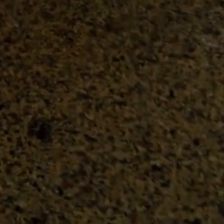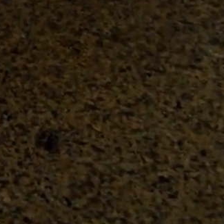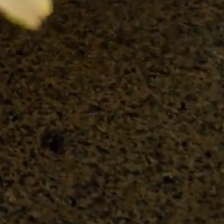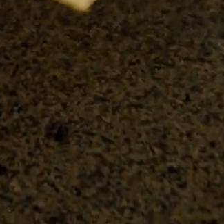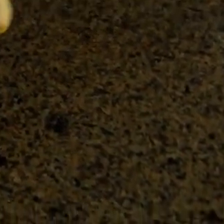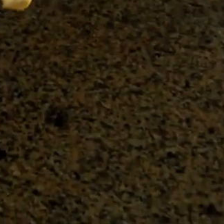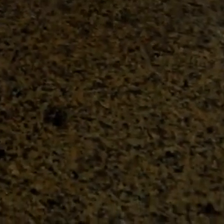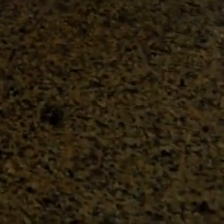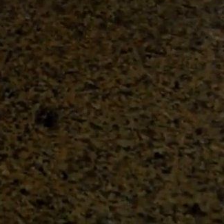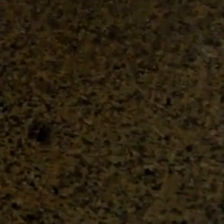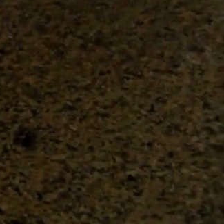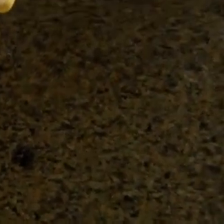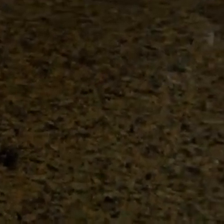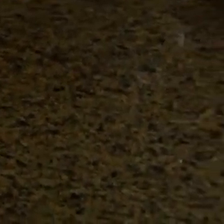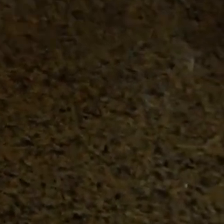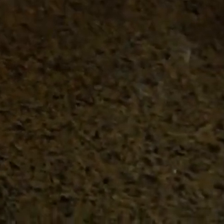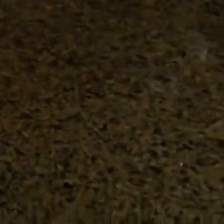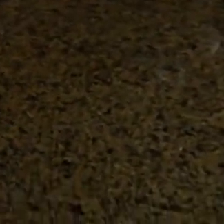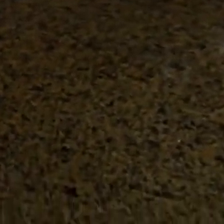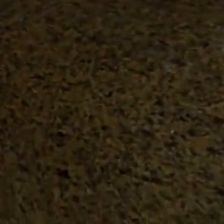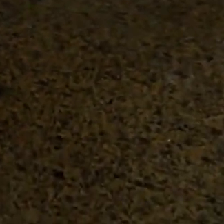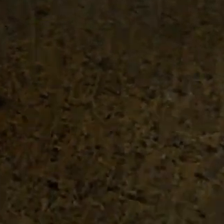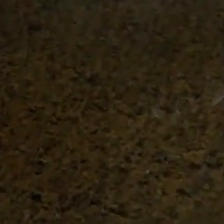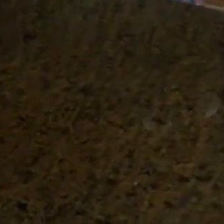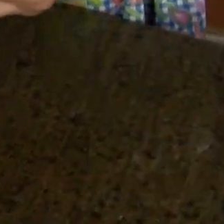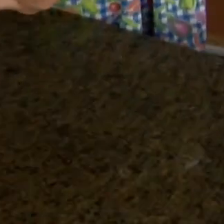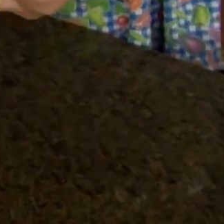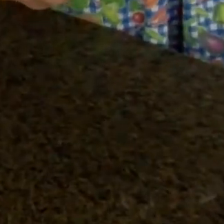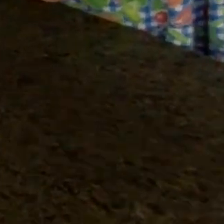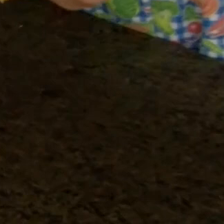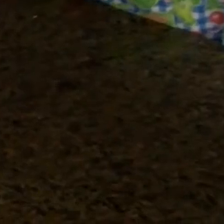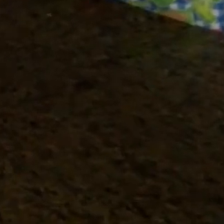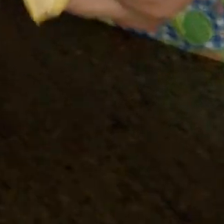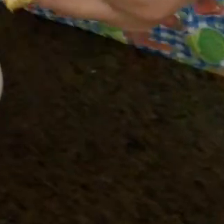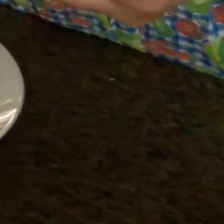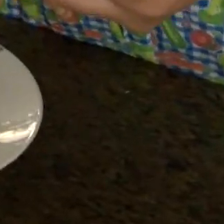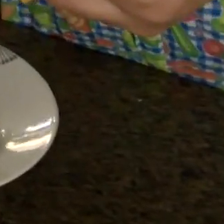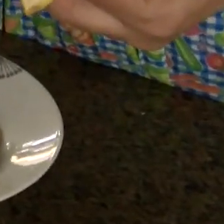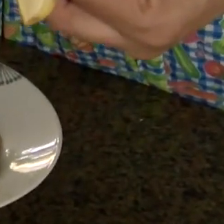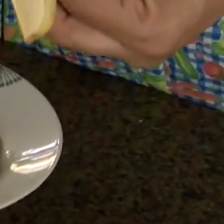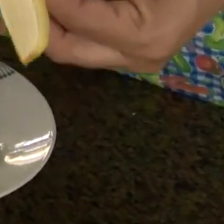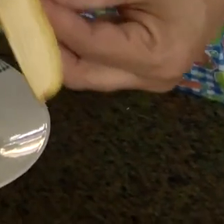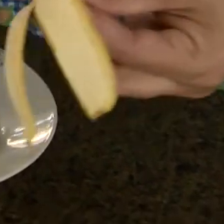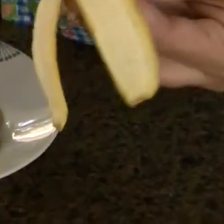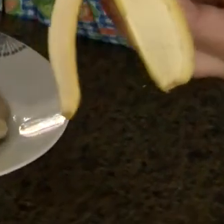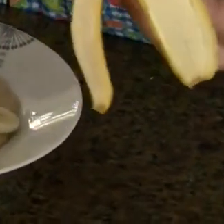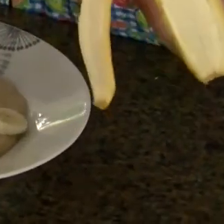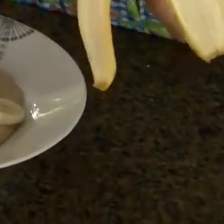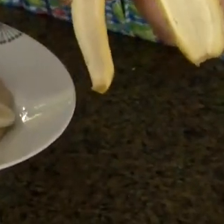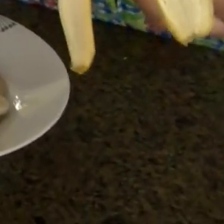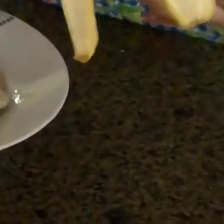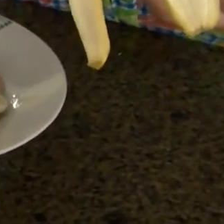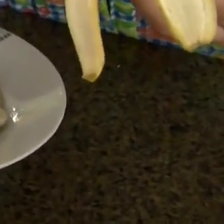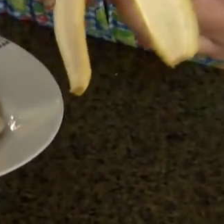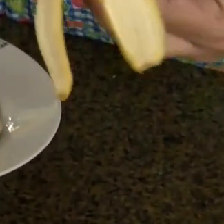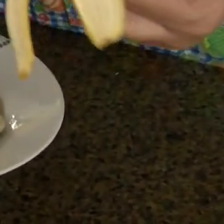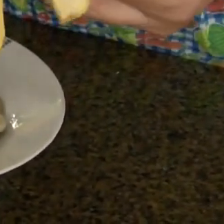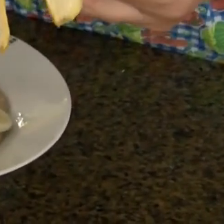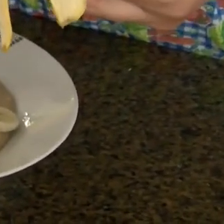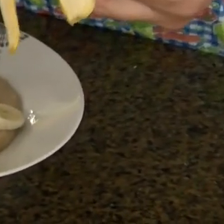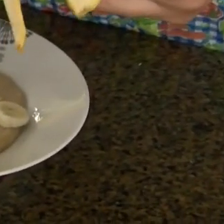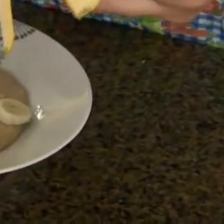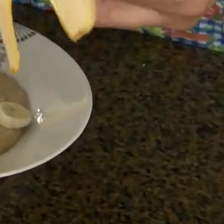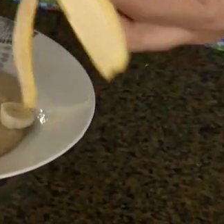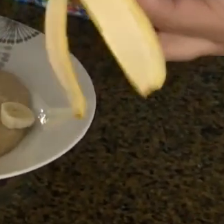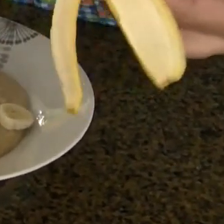banana preta, podre, não. Não, tá linda. E você sabia que aquela bananinha mais escura, ela é mais